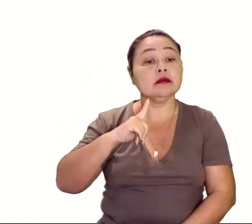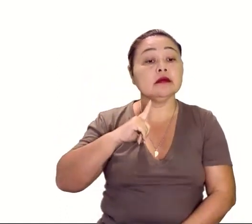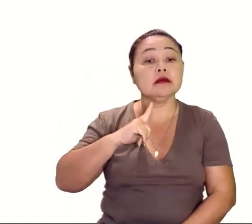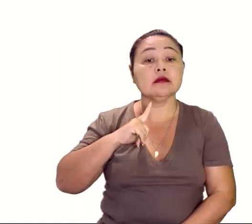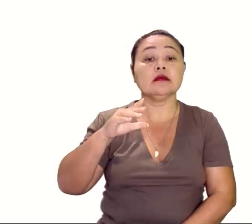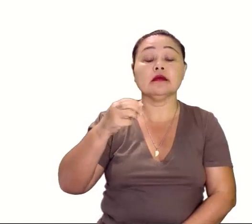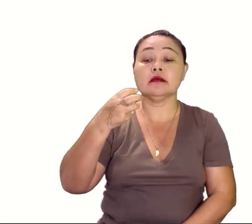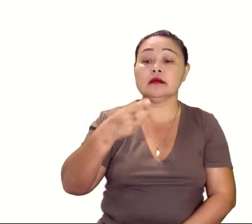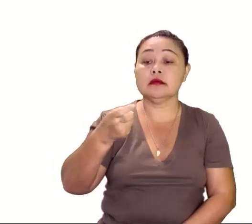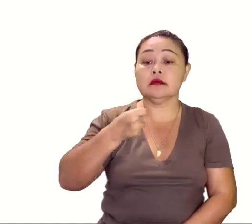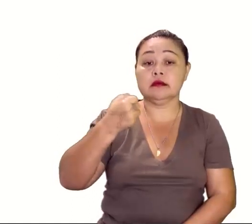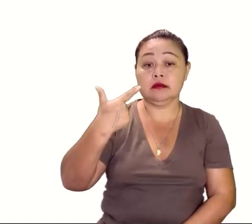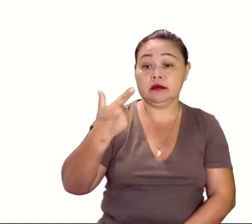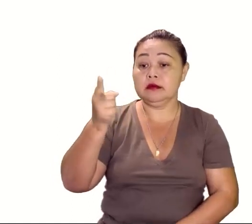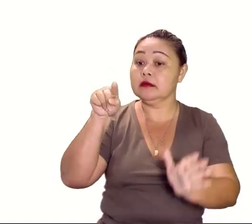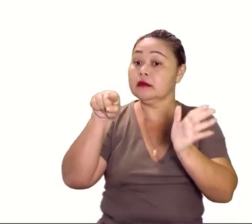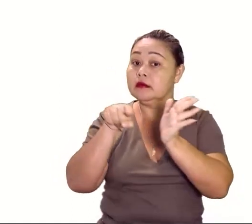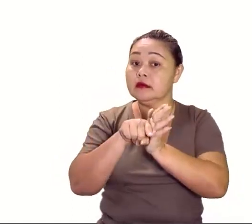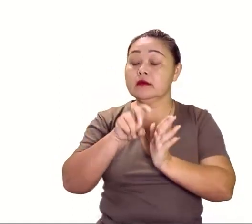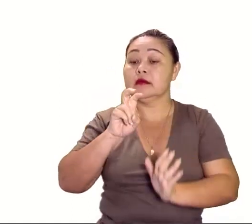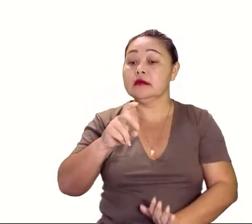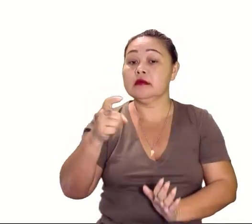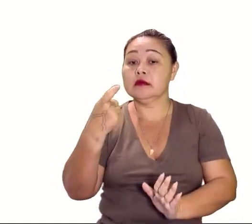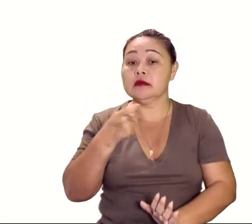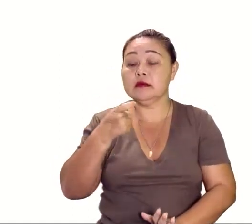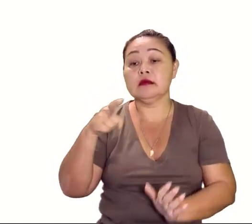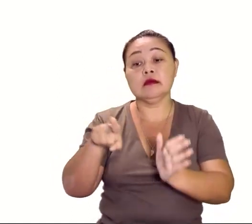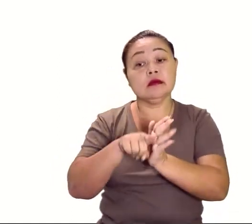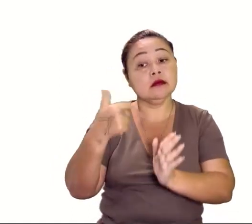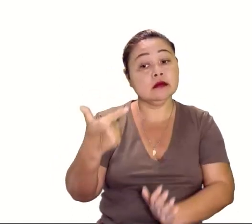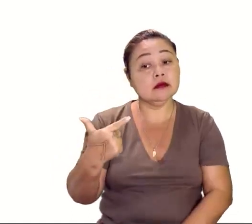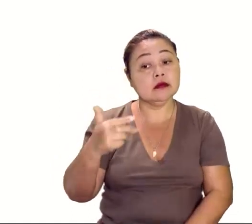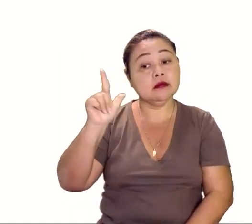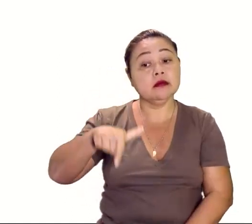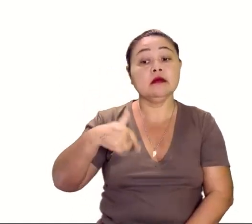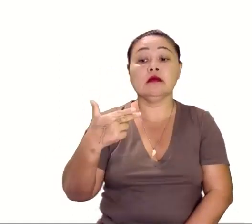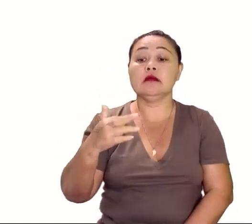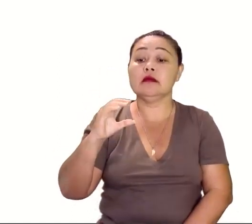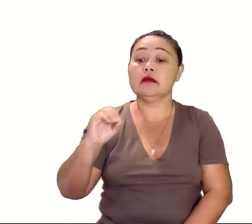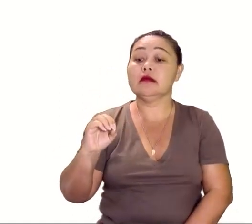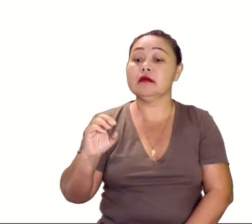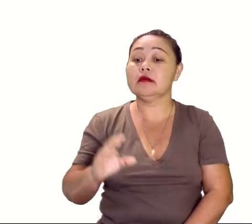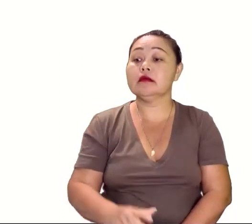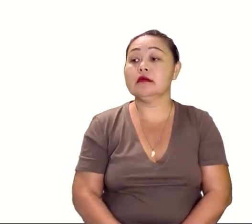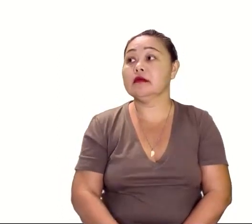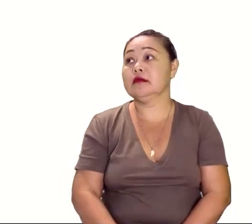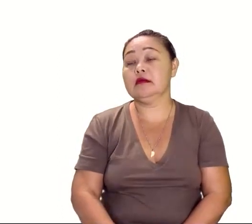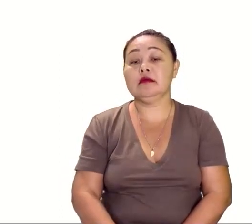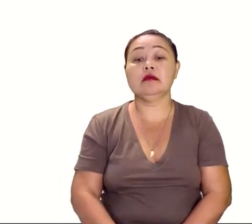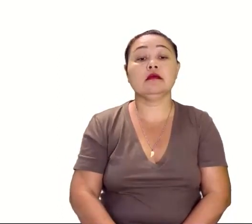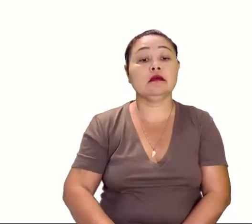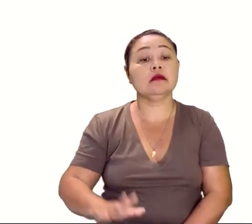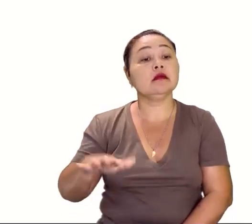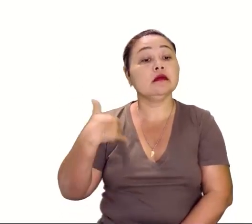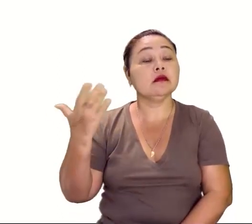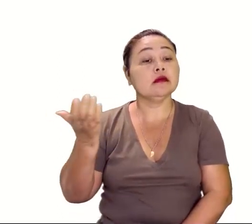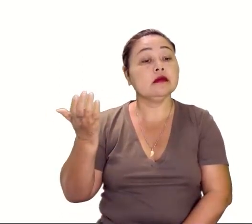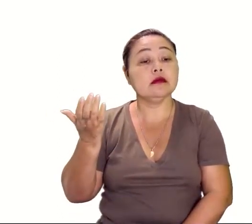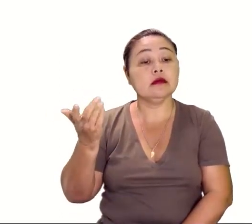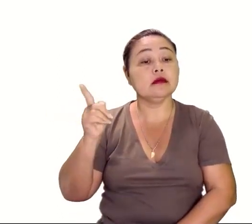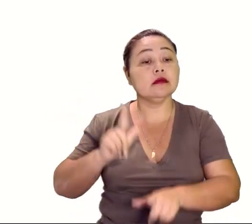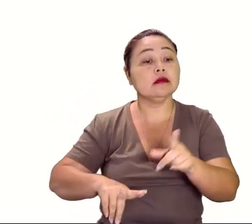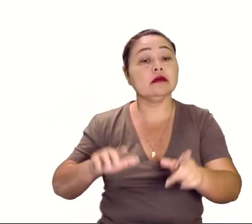a equação 3x ao quadrado menos 5x menos 2 igual a 0. Ele quer, né, lá na